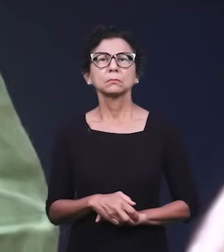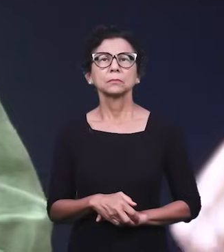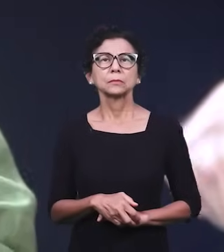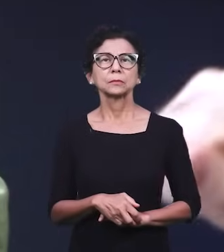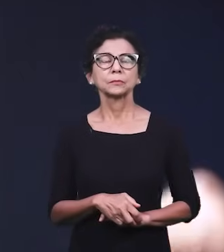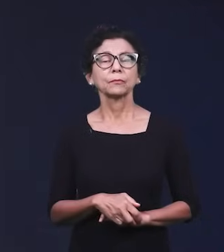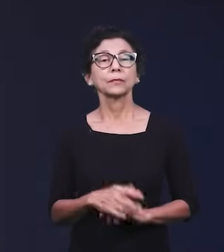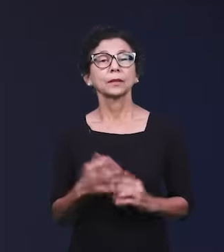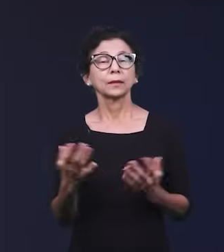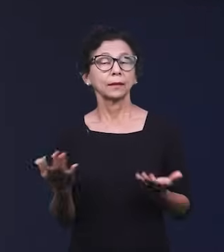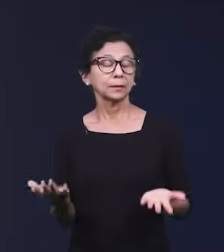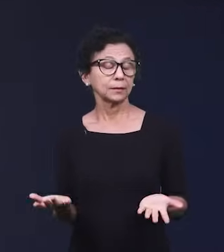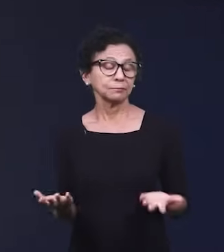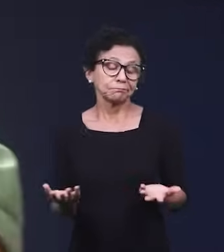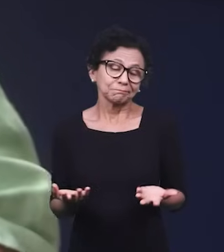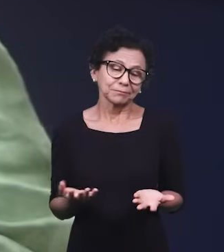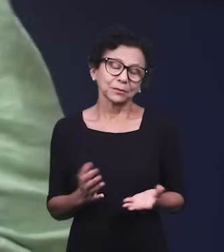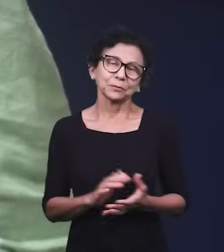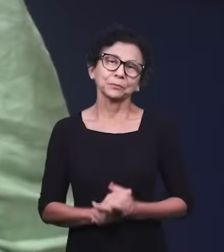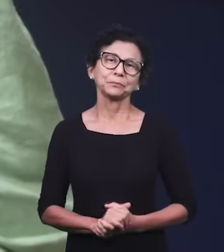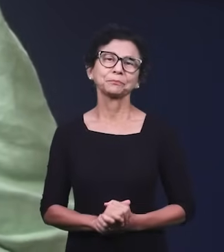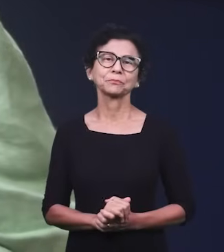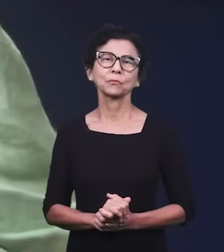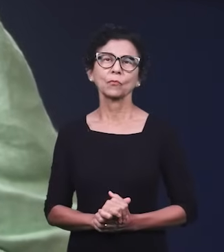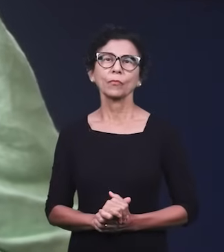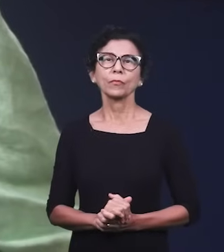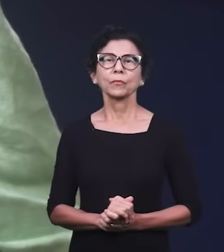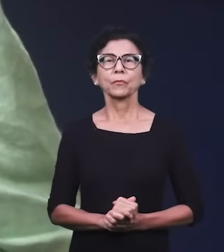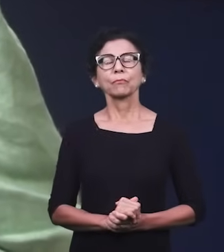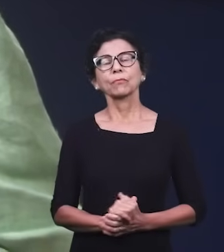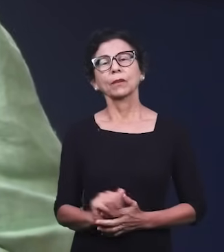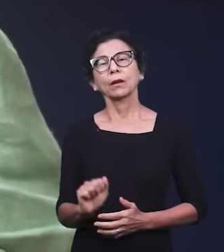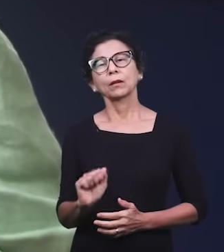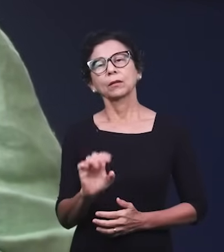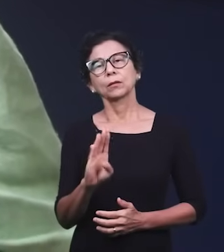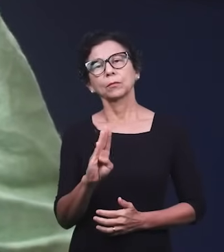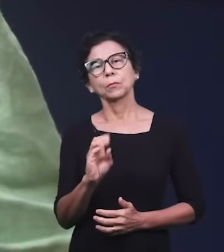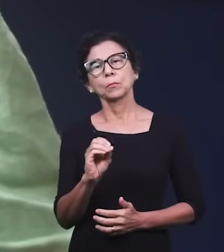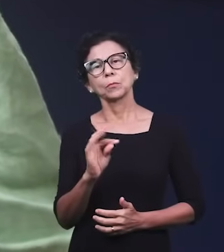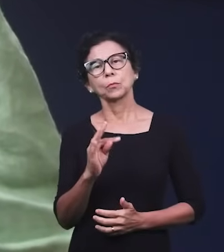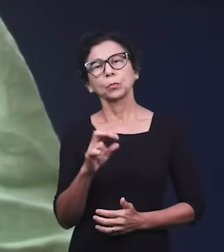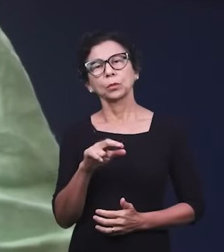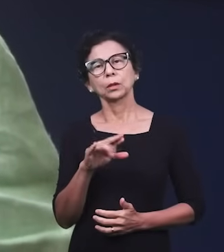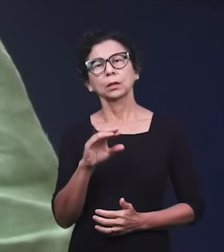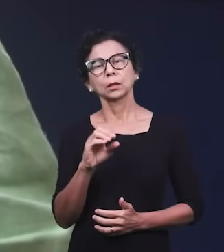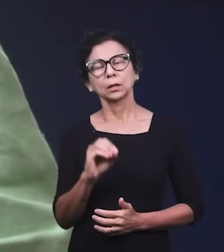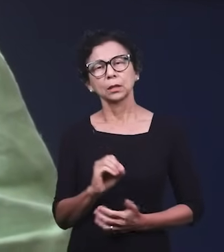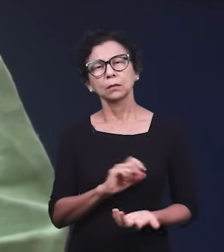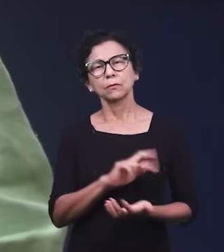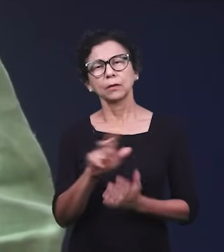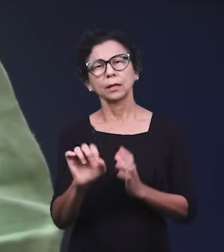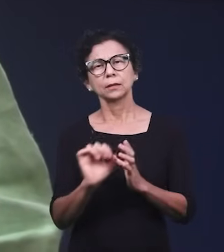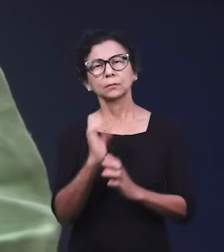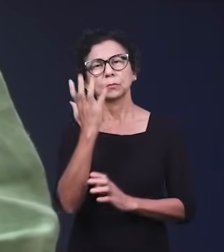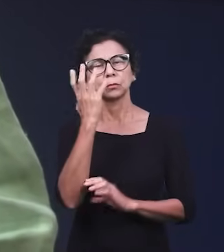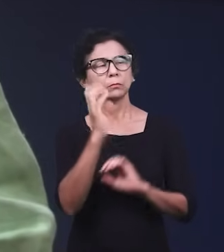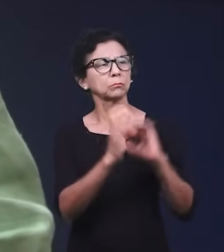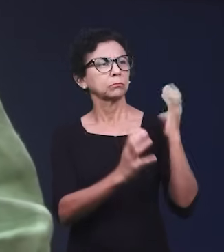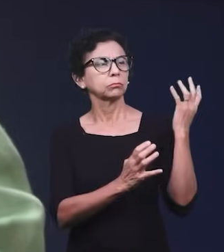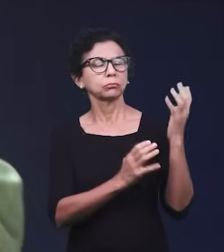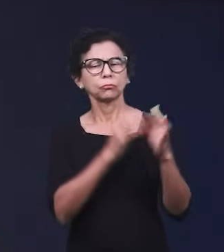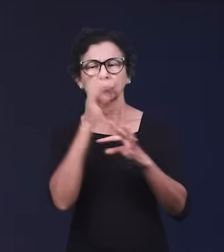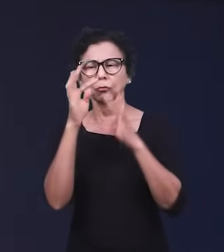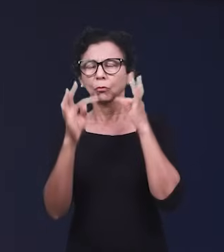eh Pois é a botânica é uma área muito extensa né sim é